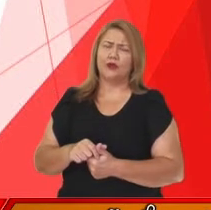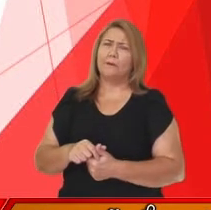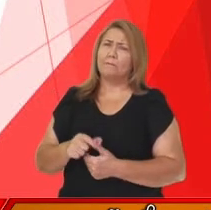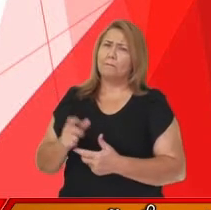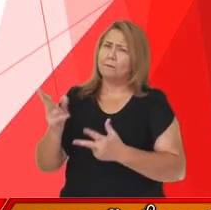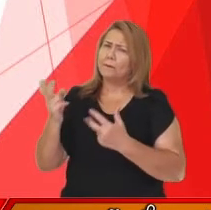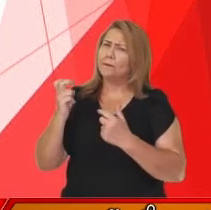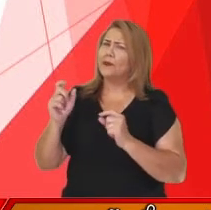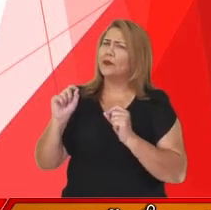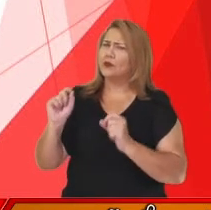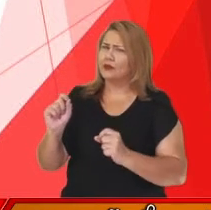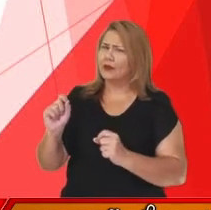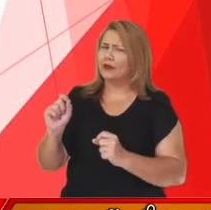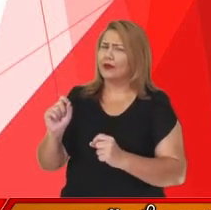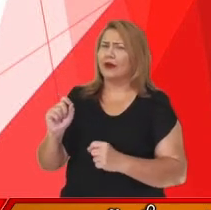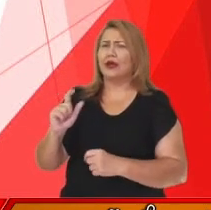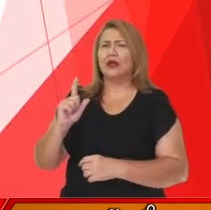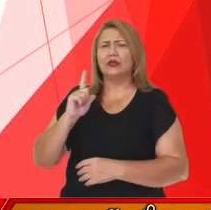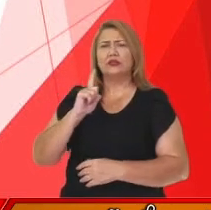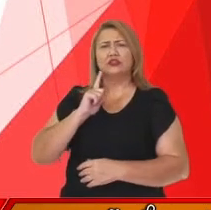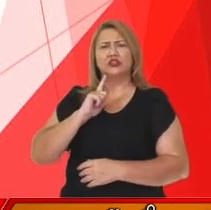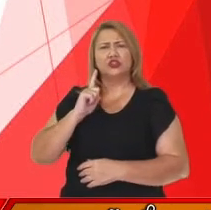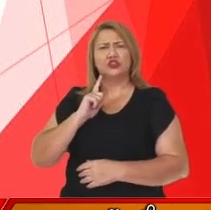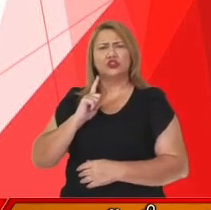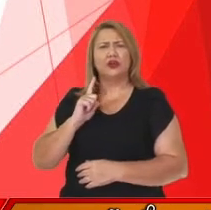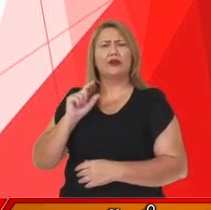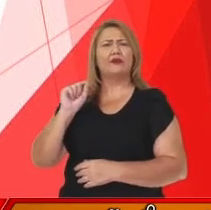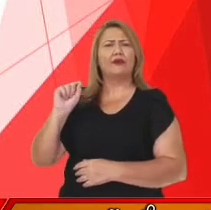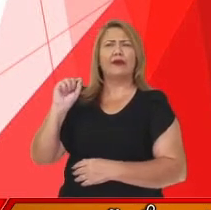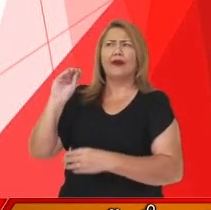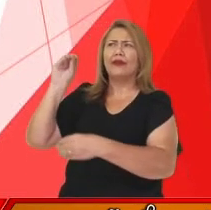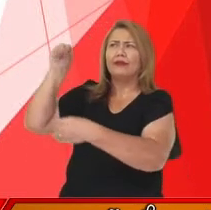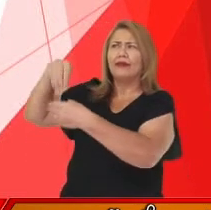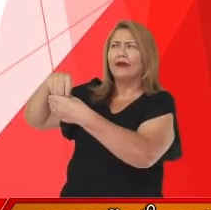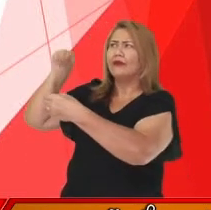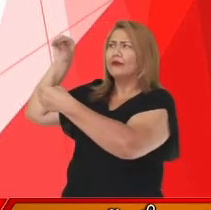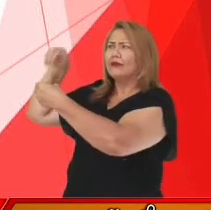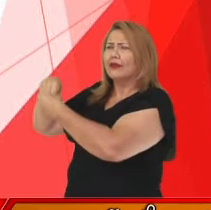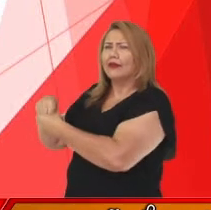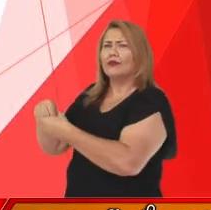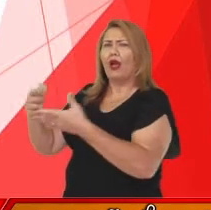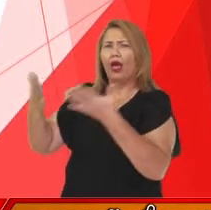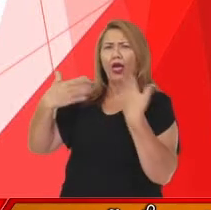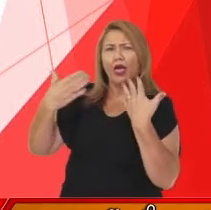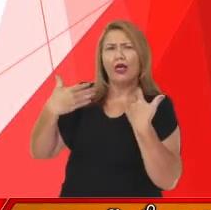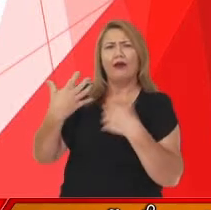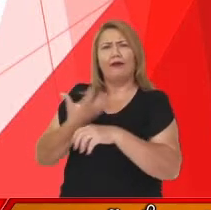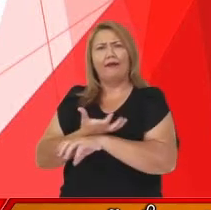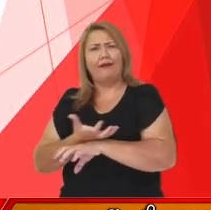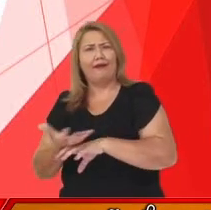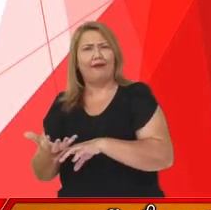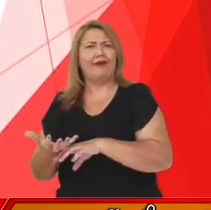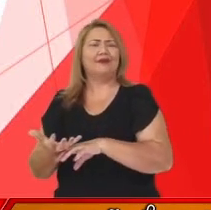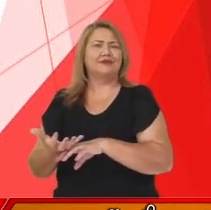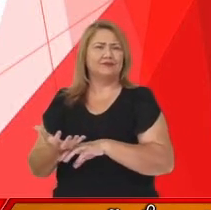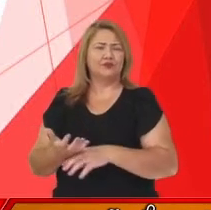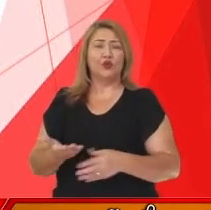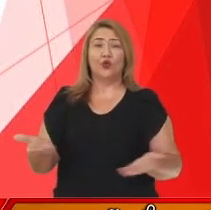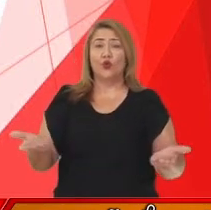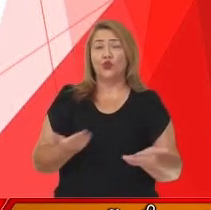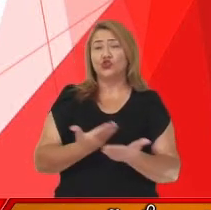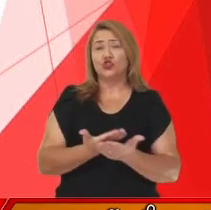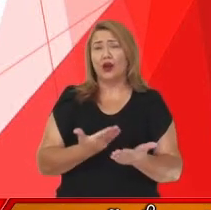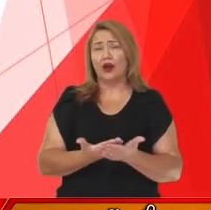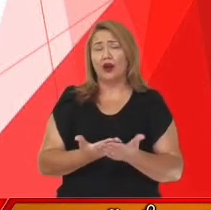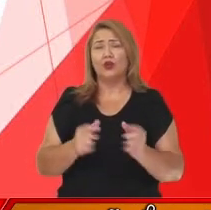obviamente os nossos biomas vão ter inserido essa relação de clima e vegetação para nossa aula